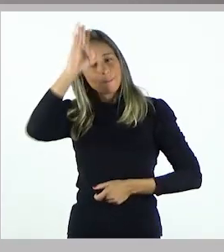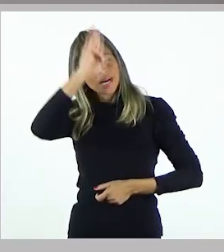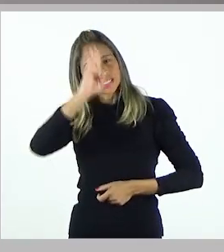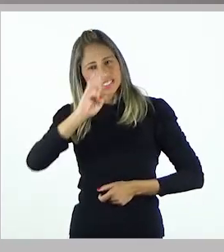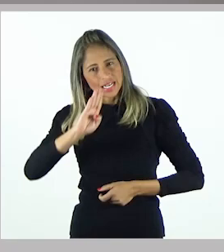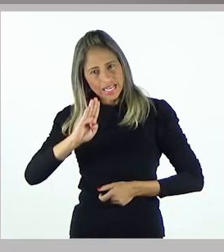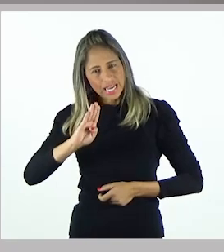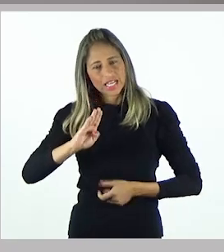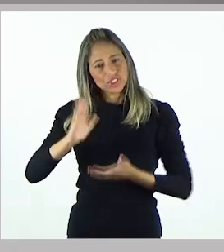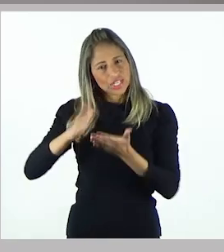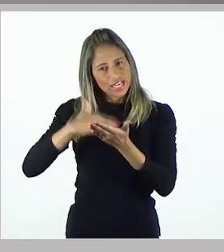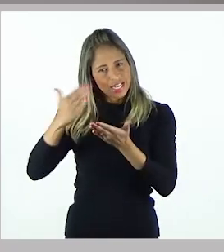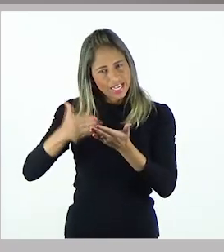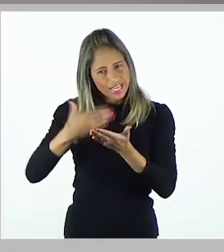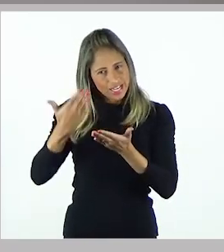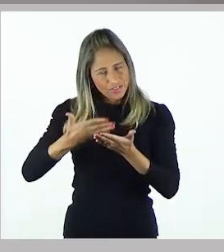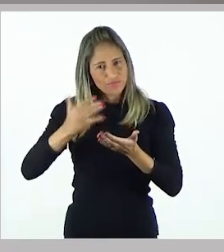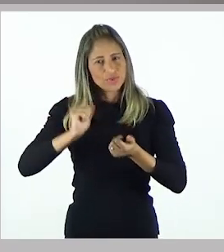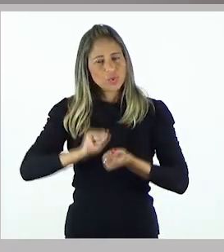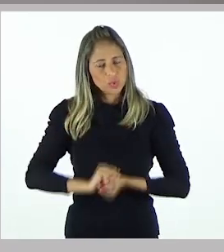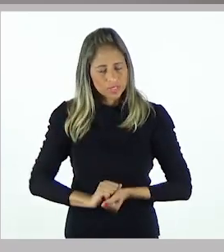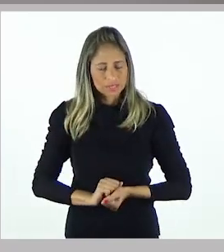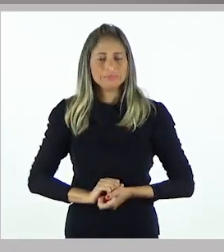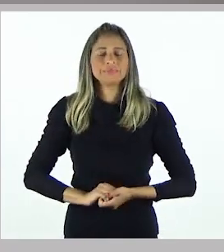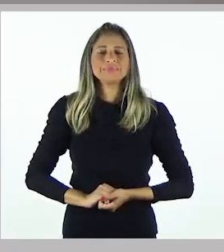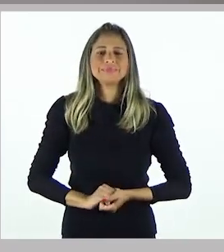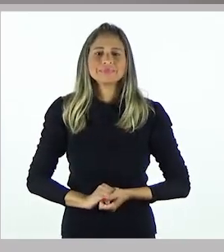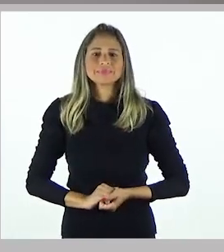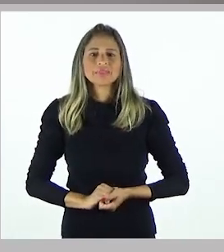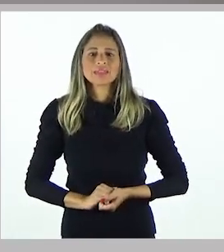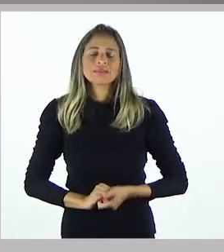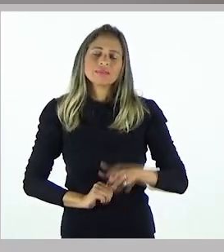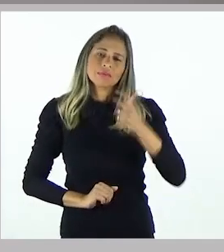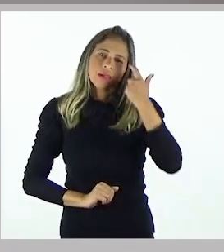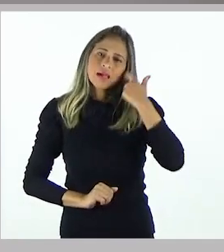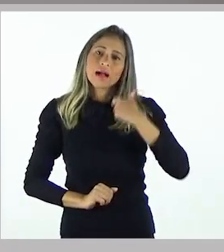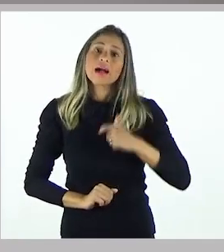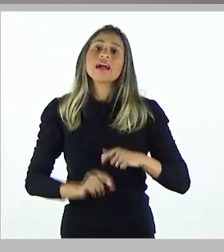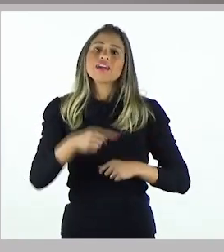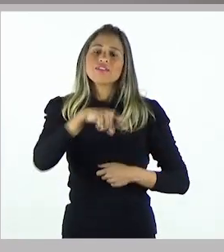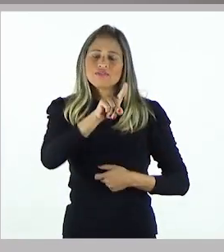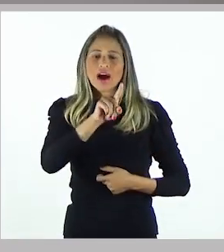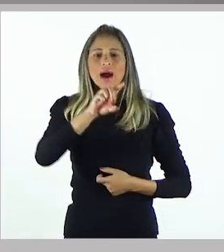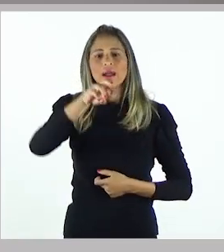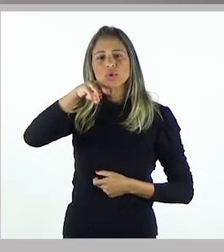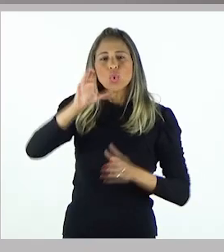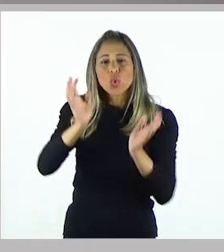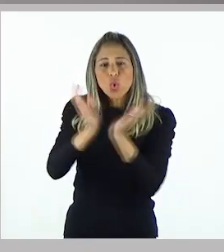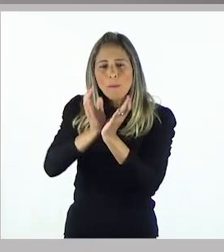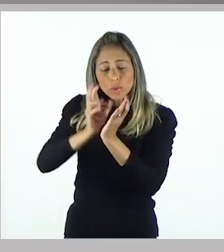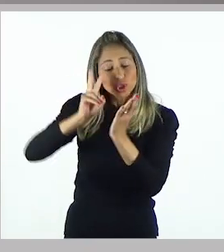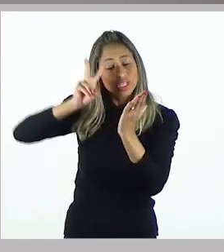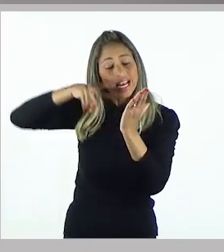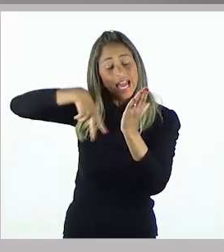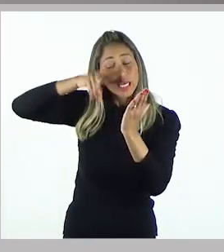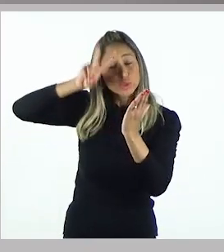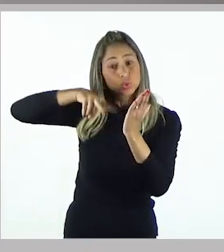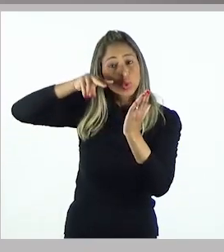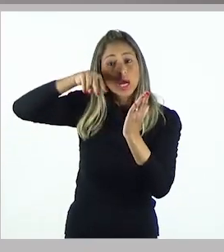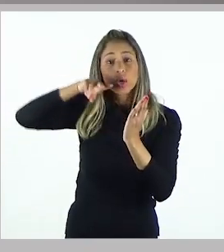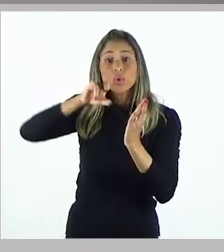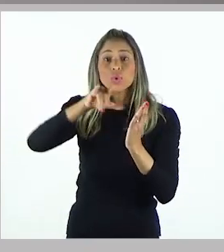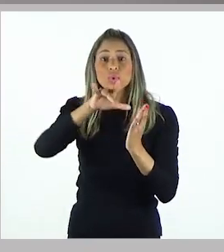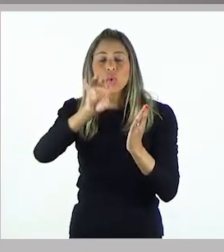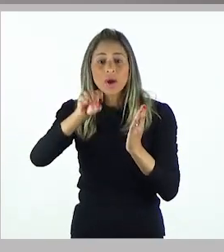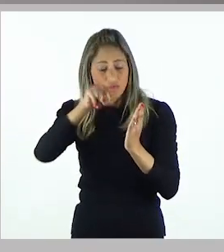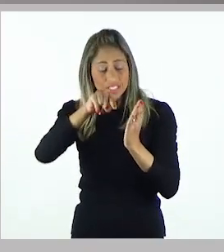Livro, www.cbl.org.br, e vá no menu Clube de Leitura, que você vai